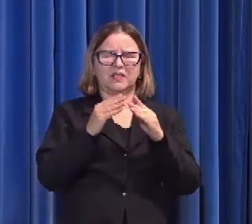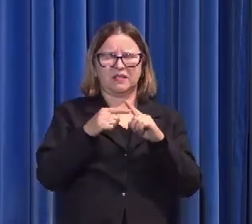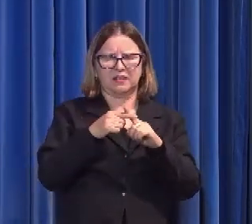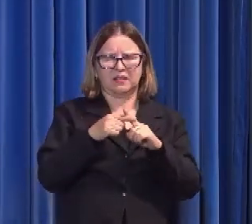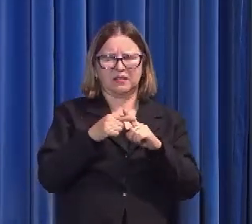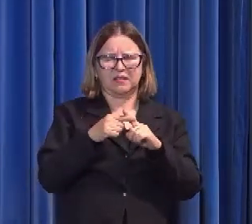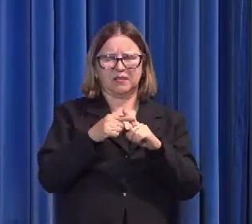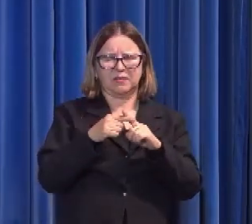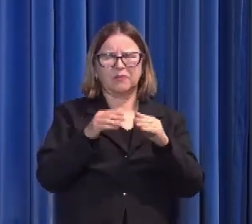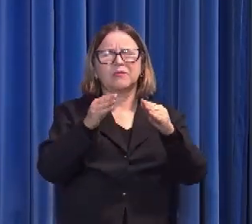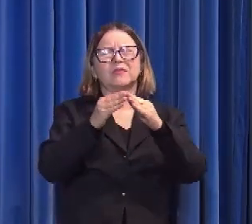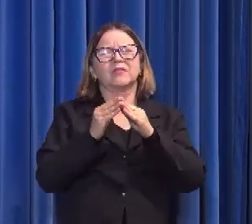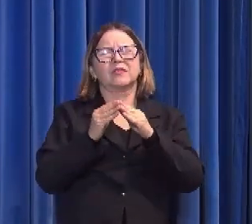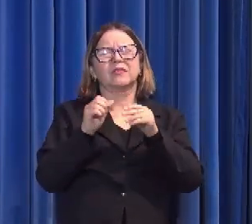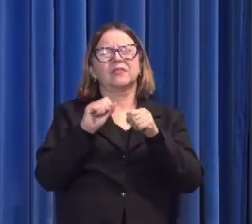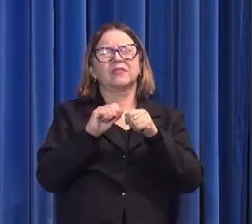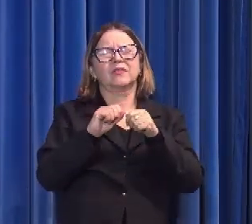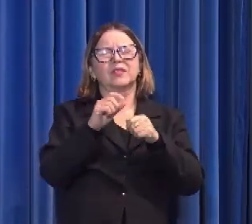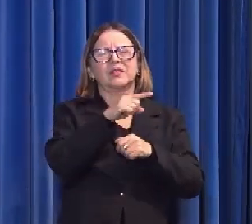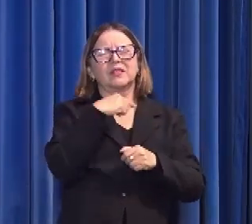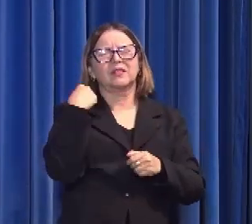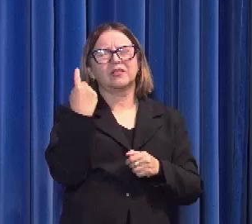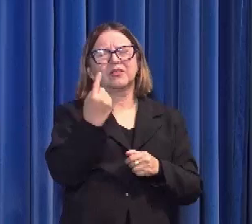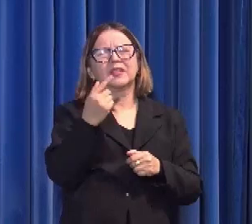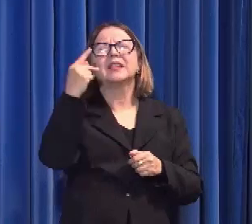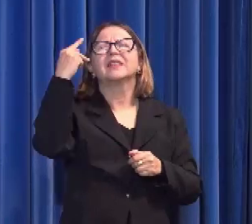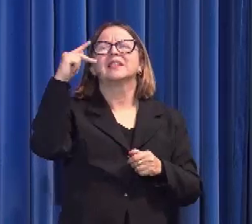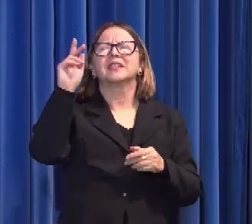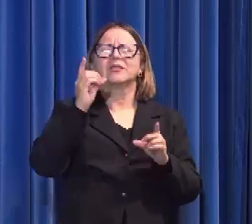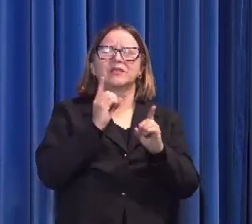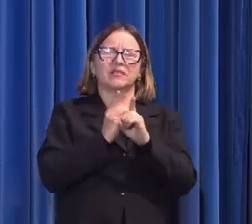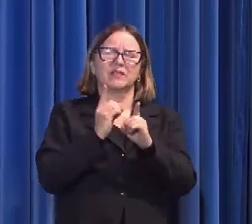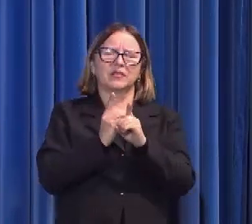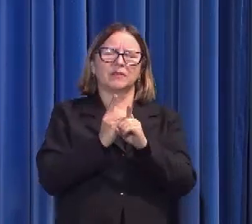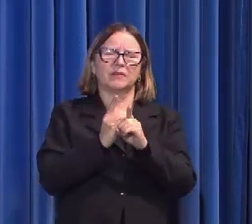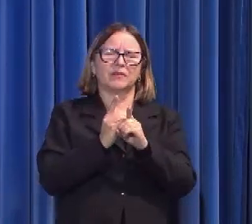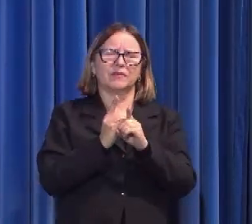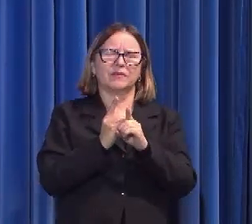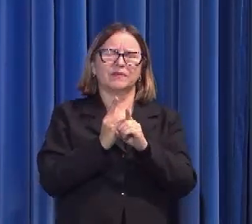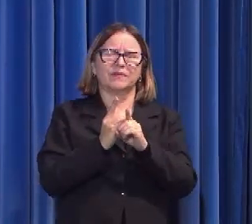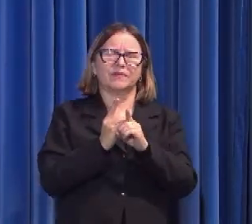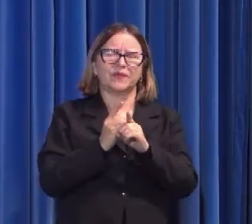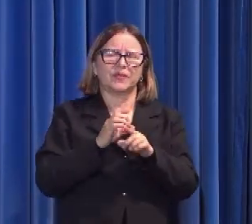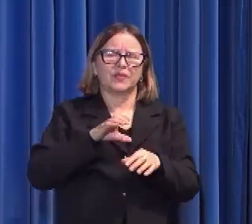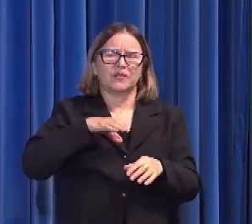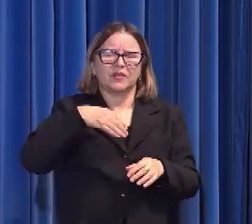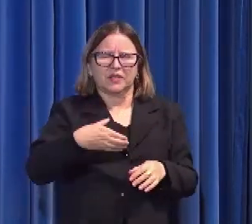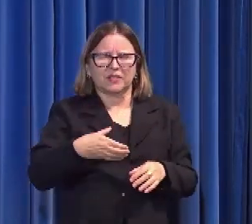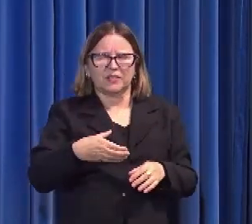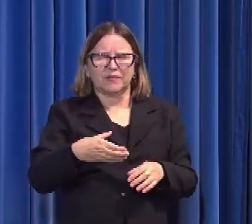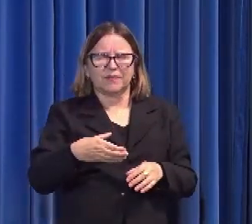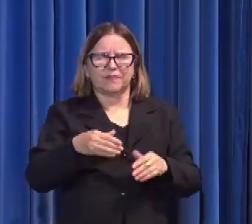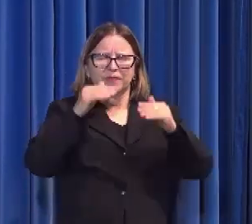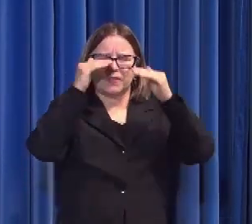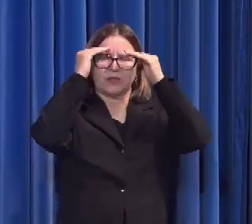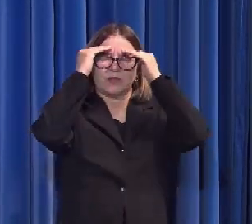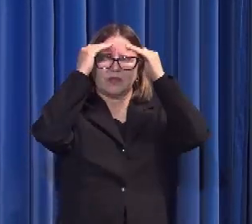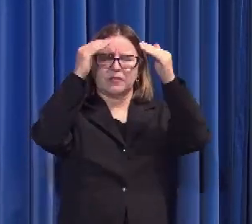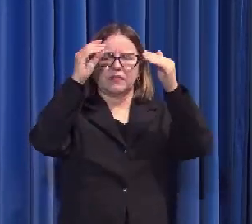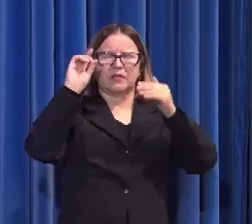a fase de nós teus discípulos dispostos a te